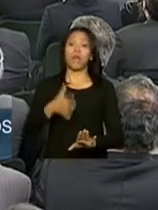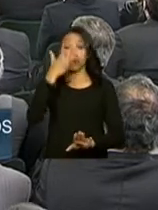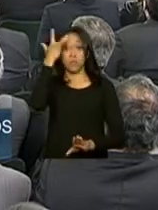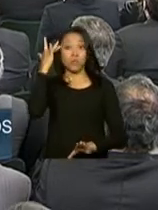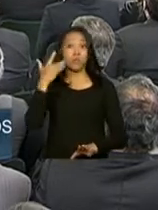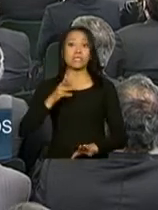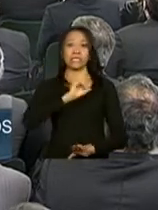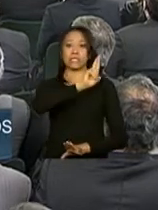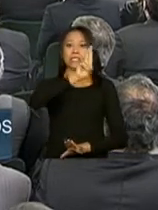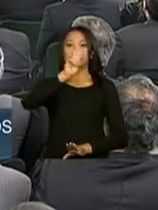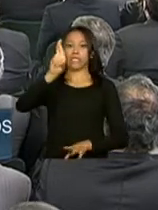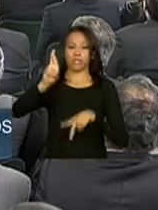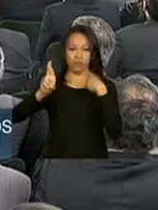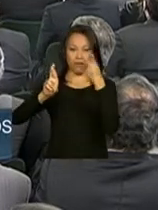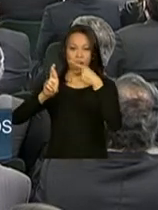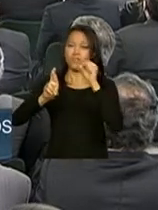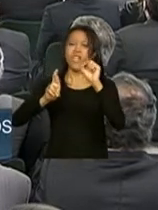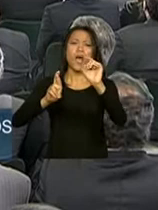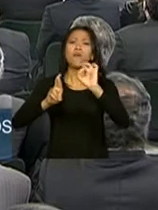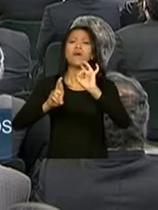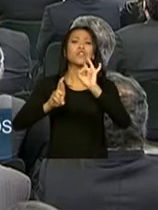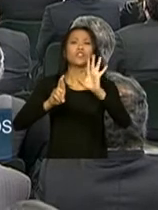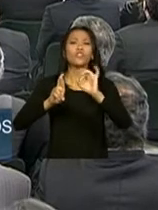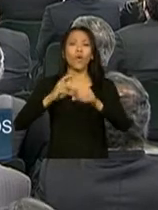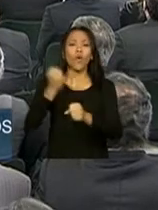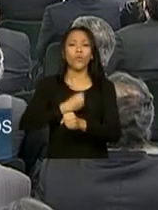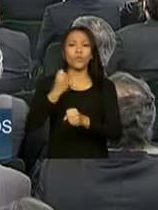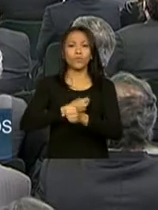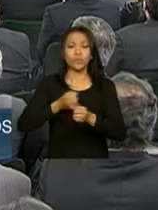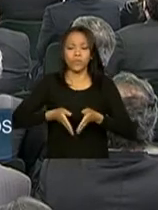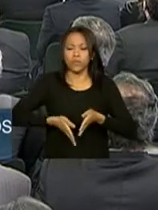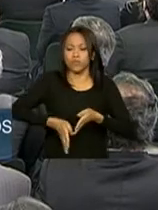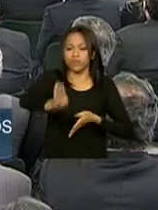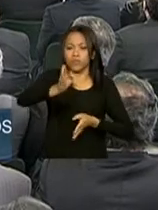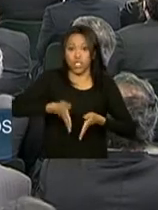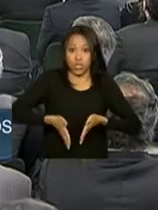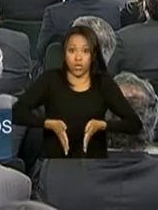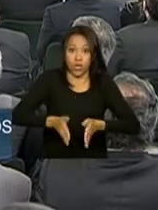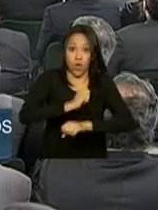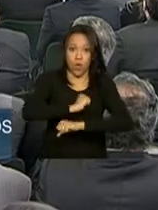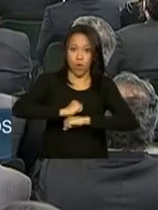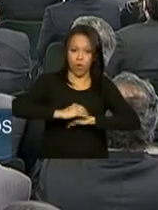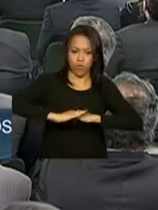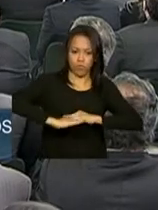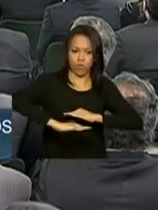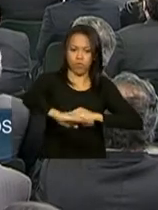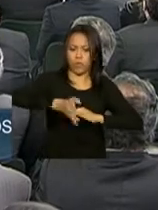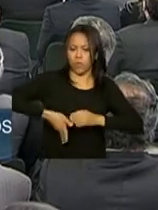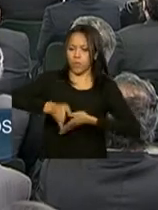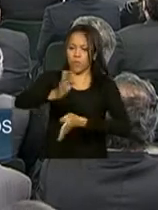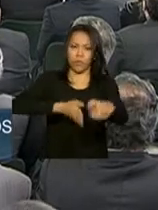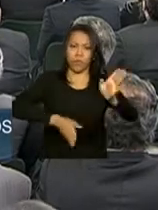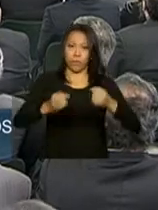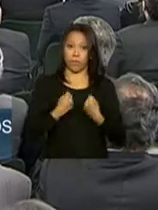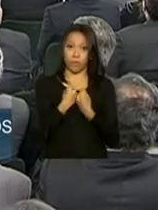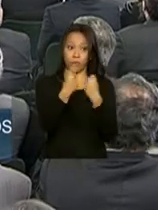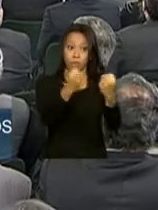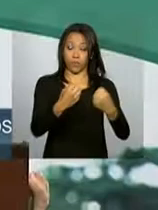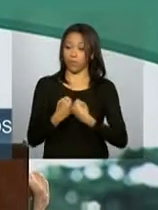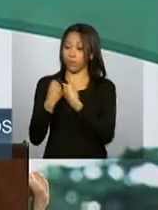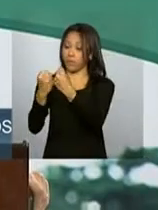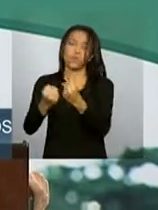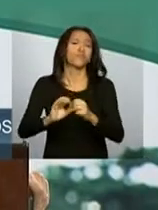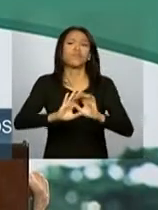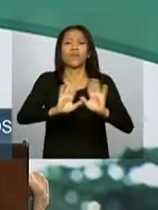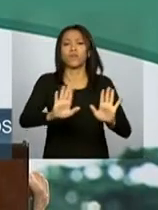era abrir estradas. Nada contra abrir estradas, até é muito importante, é óbvio que é necessário abrir estradas.